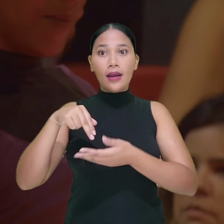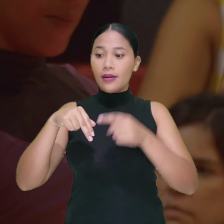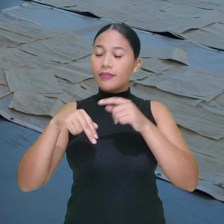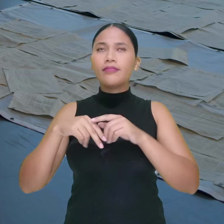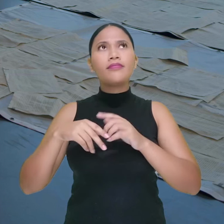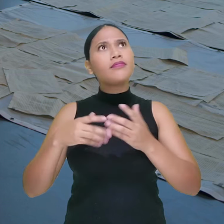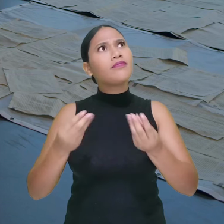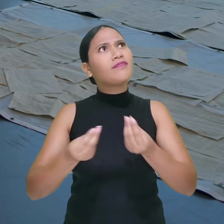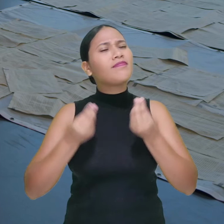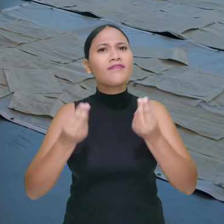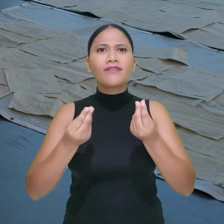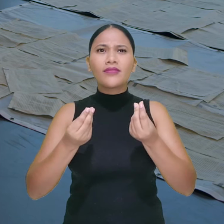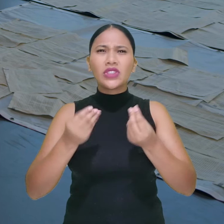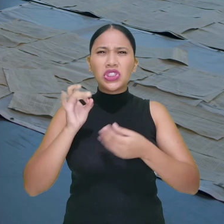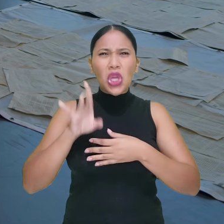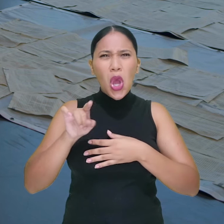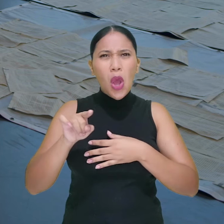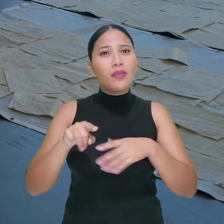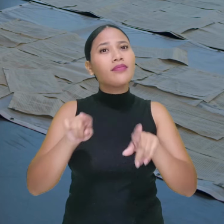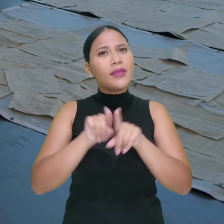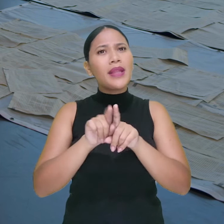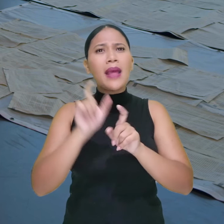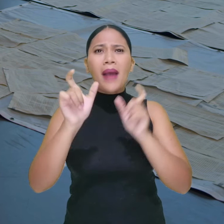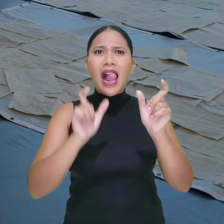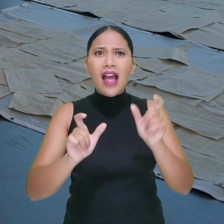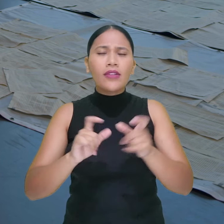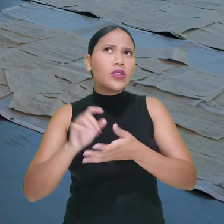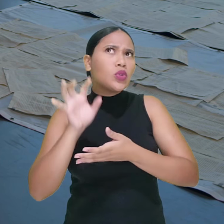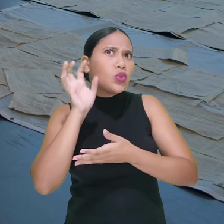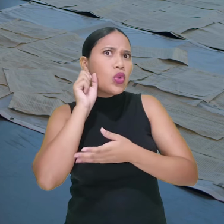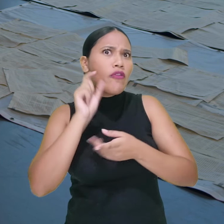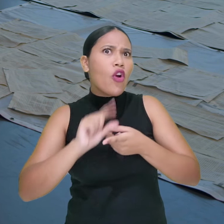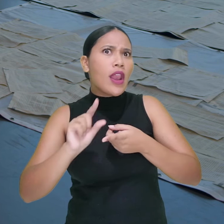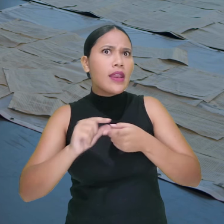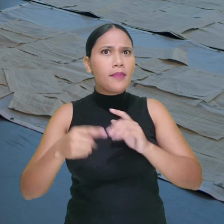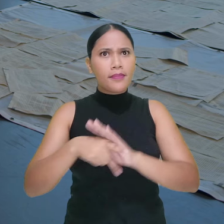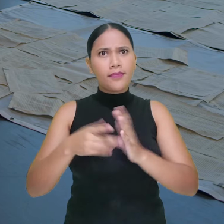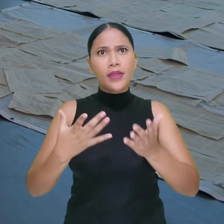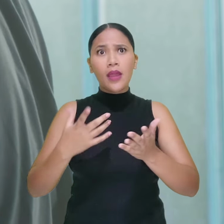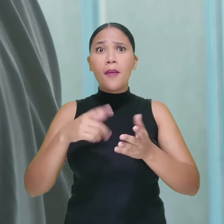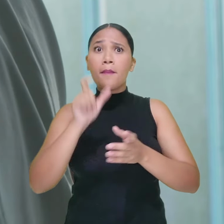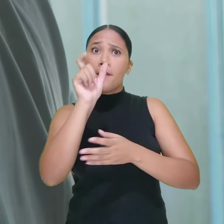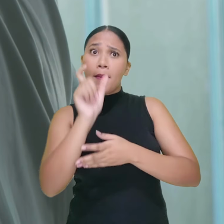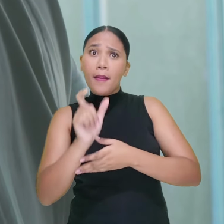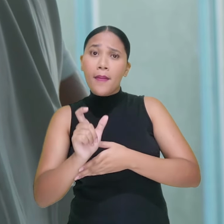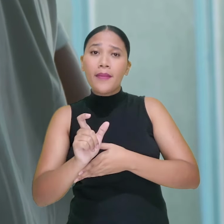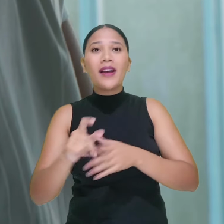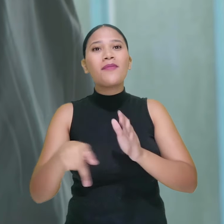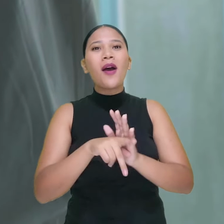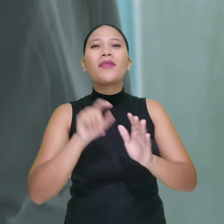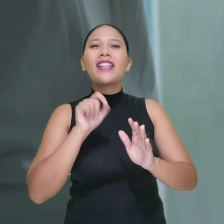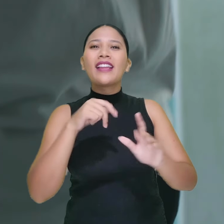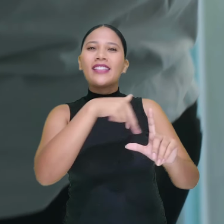Graficamente, Pan, P-A-N, ou até não somente o P-A-N, mas também tem palavras com fonema Pan, que são traduzidas